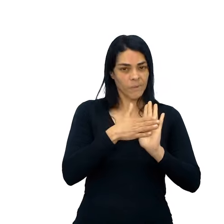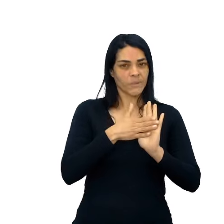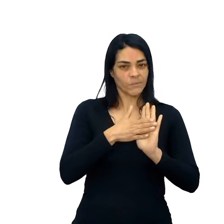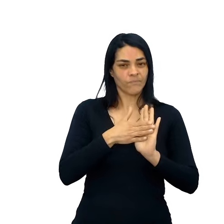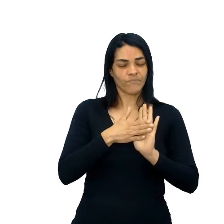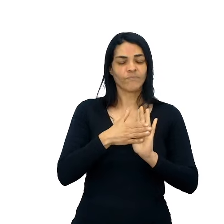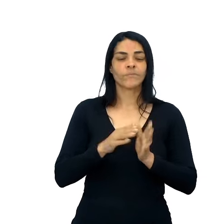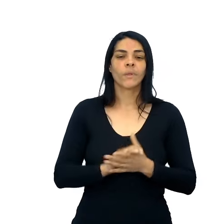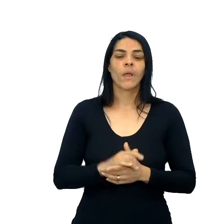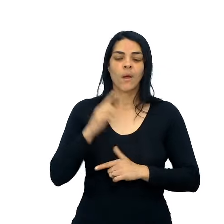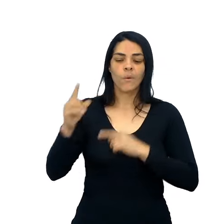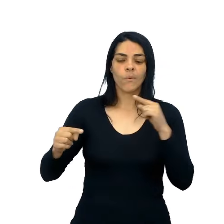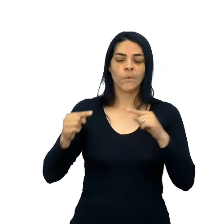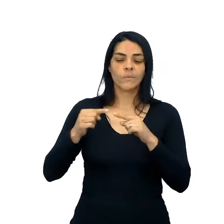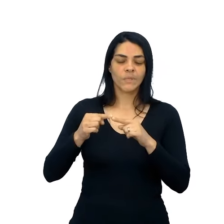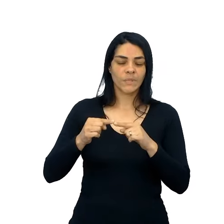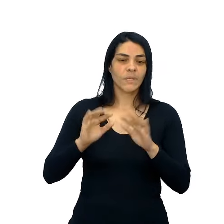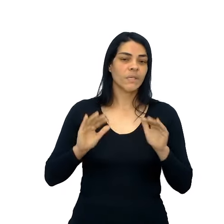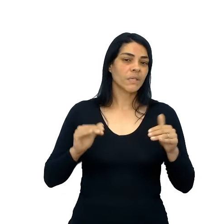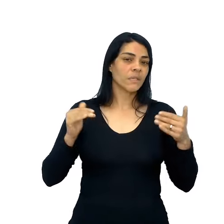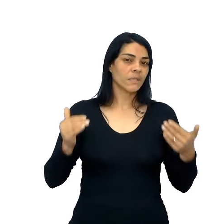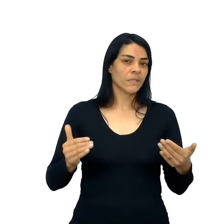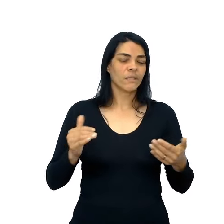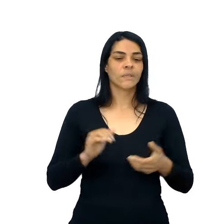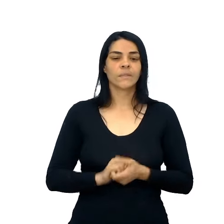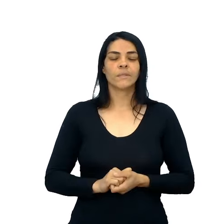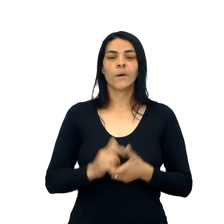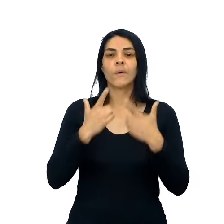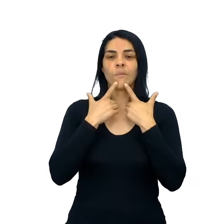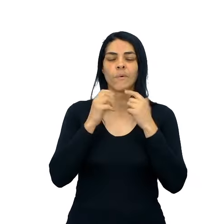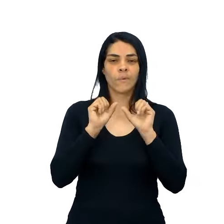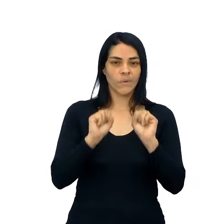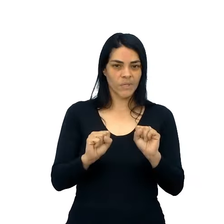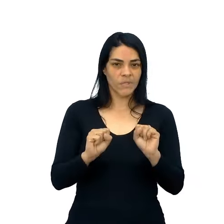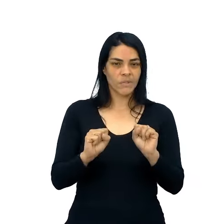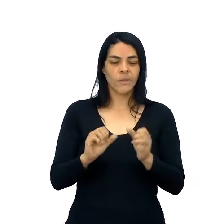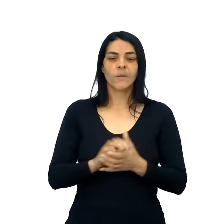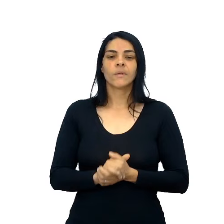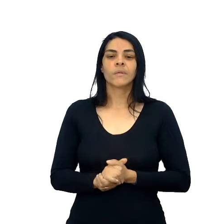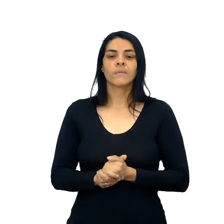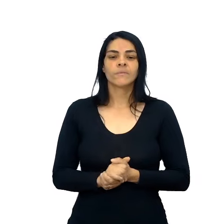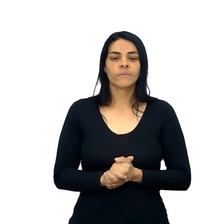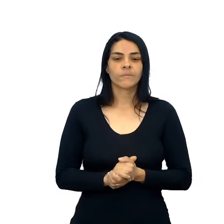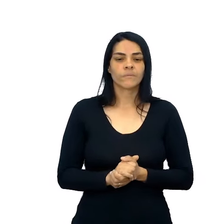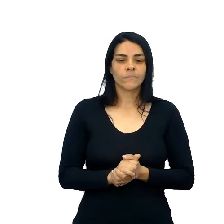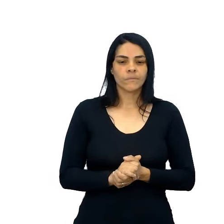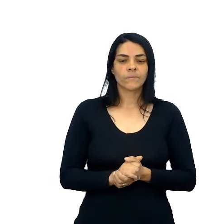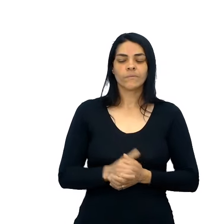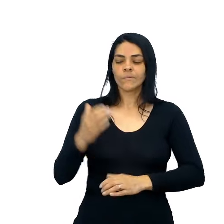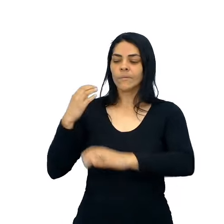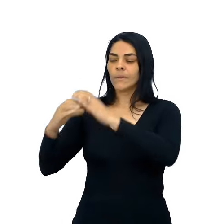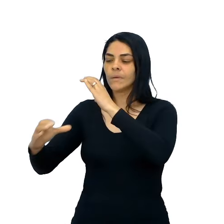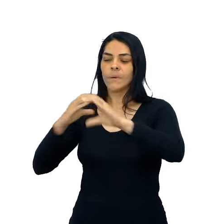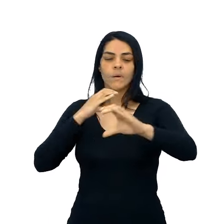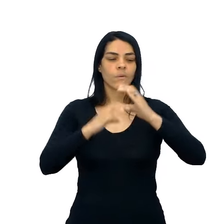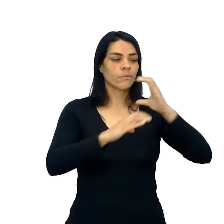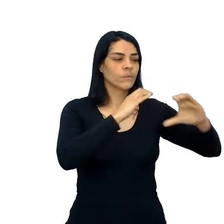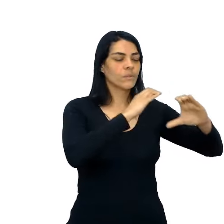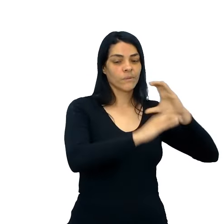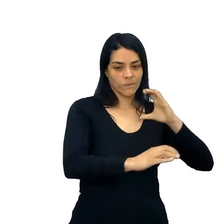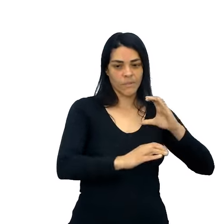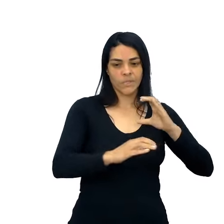isso, ele vai fazer o um emprego adequado dos elementos linguísticos, paralinguísticos, que vão atender ao propósito